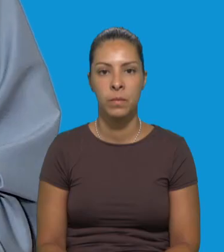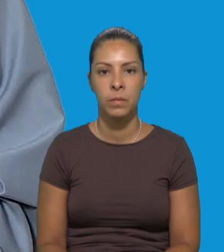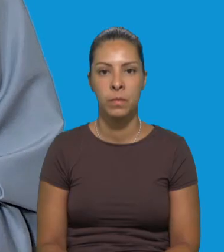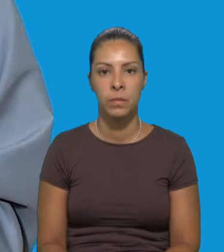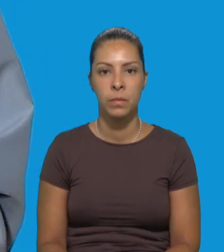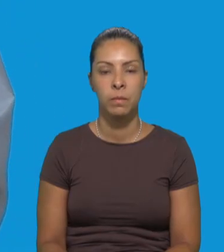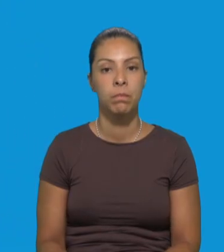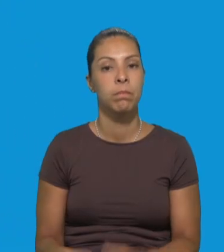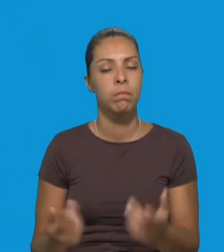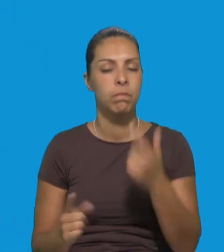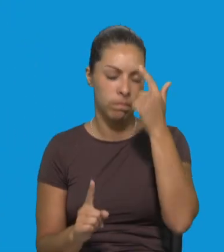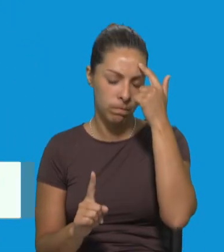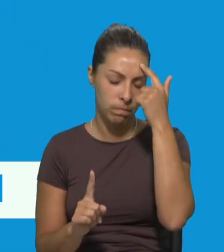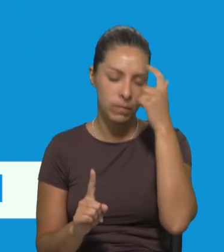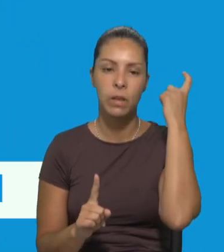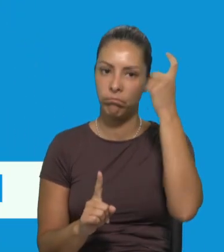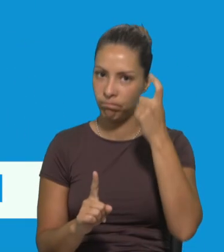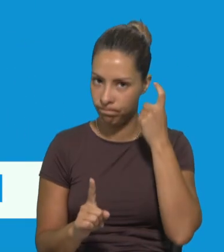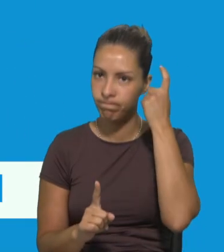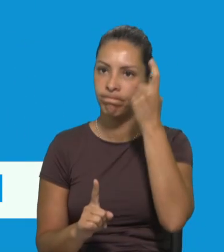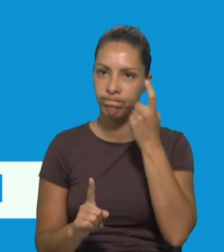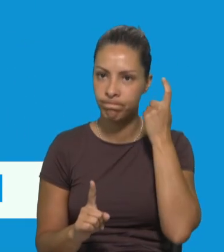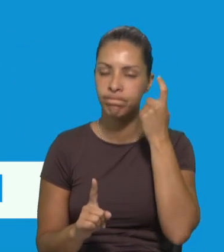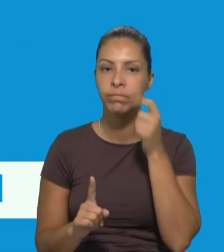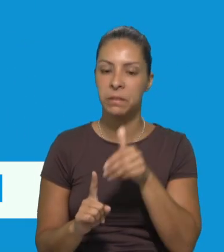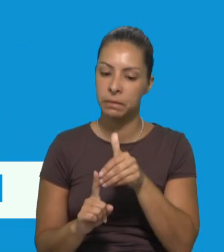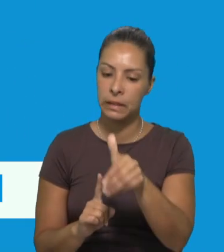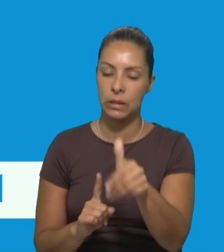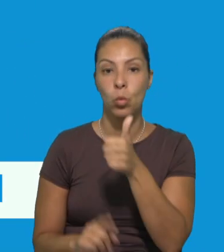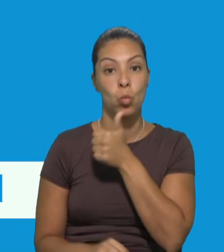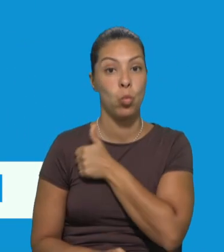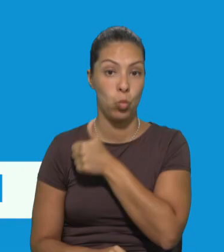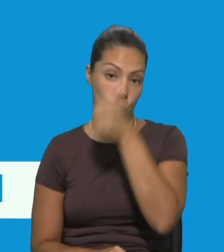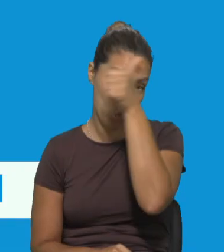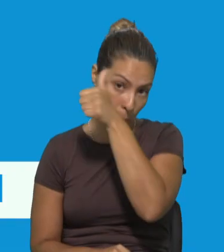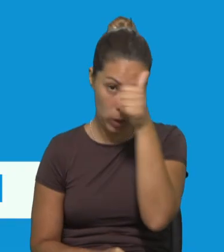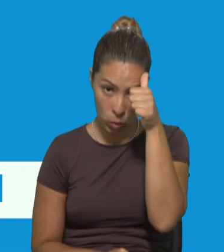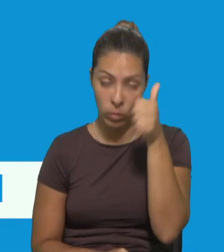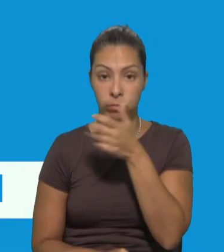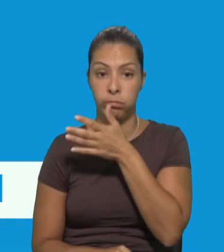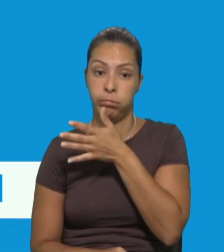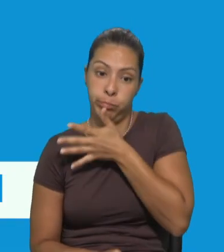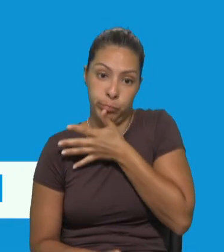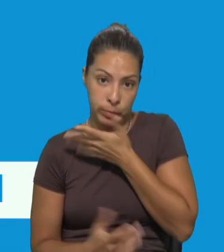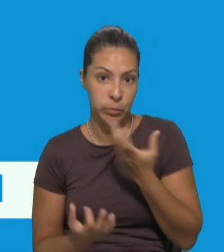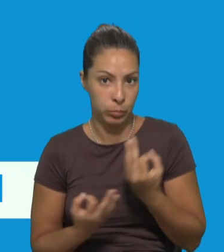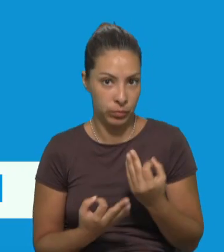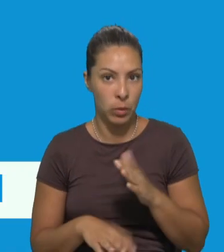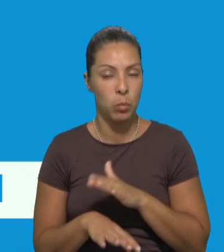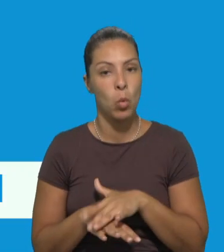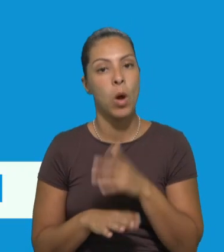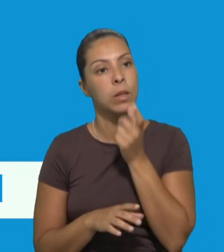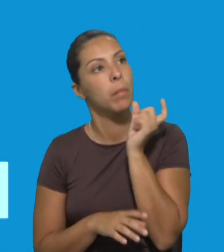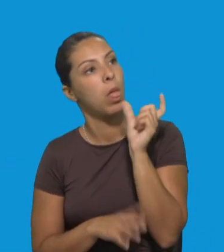Com um ponto de reflexão para este domingo, tomado, claro, esse ponto de reflexão a partir da Palavra de